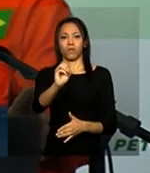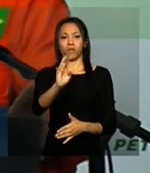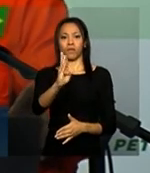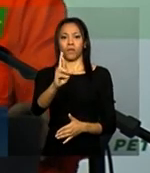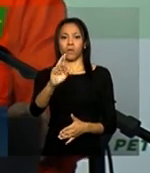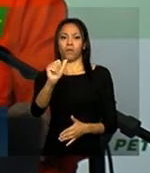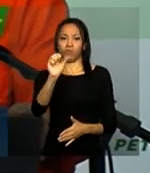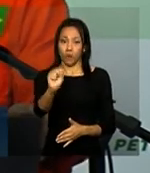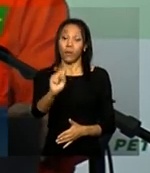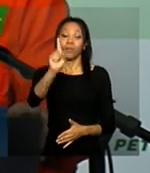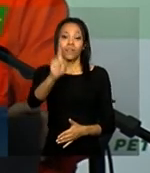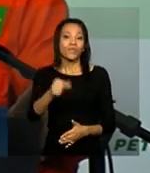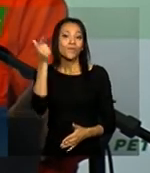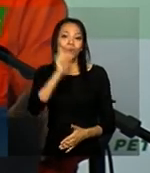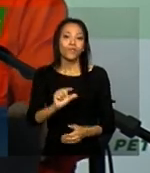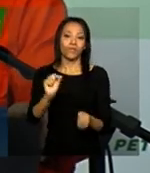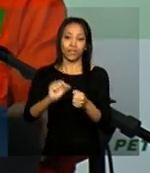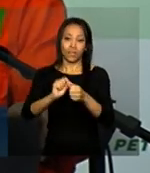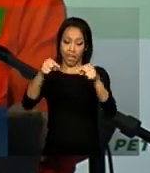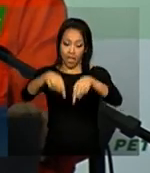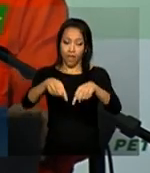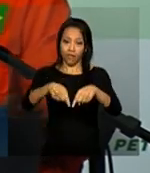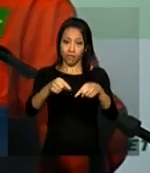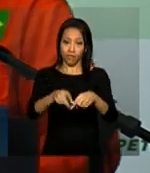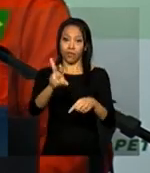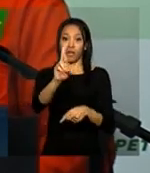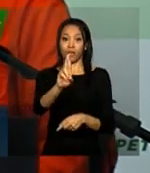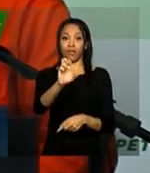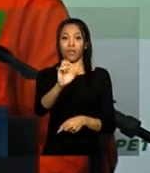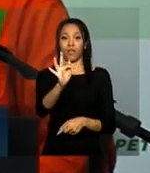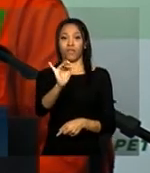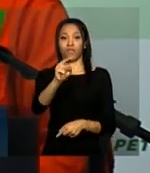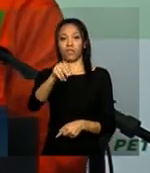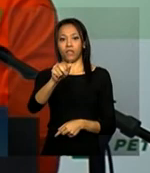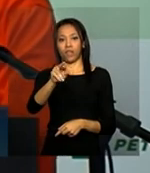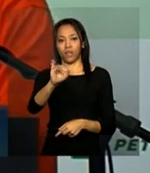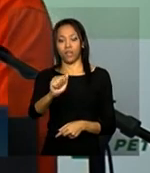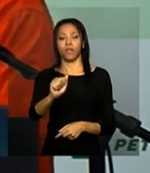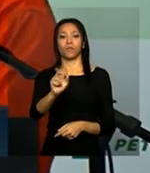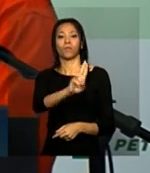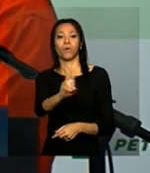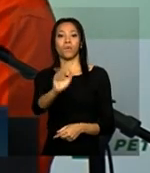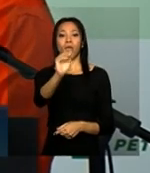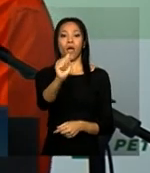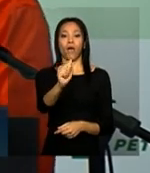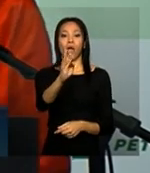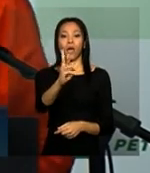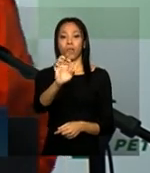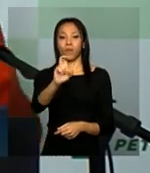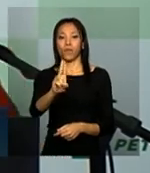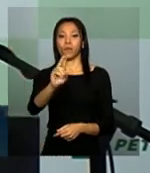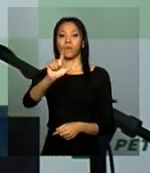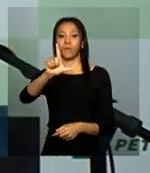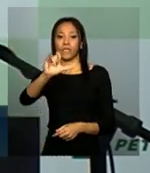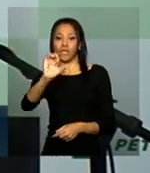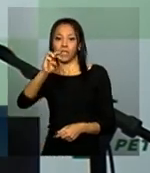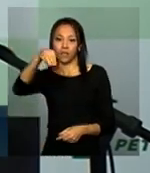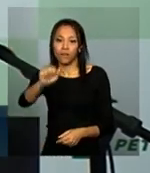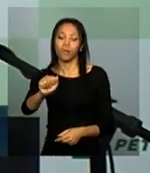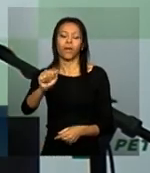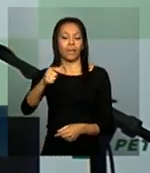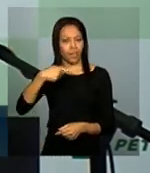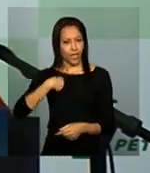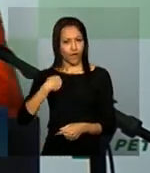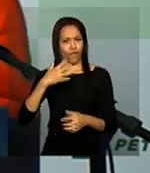uma refinaria como essa Abreu e Lima. Por isso, eu também fiquei muito feliz de visitar Abreu e Lima e